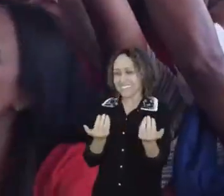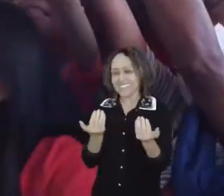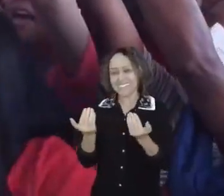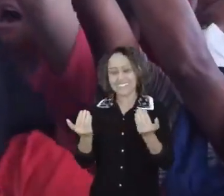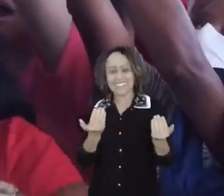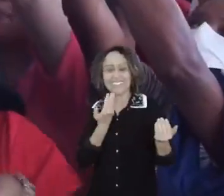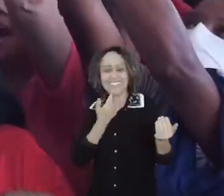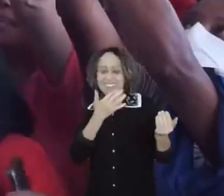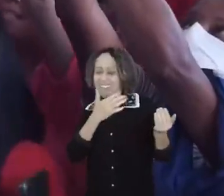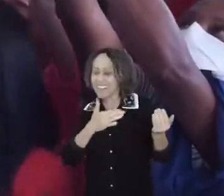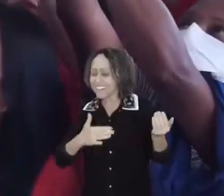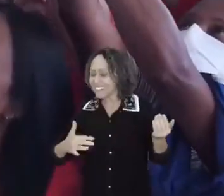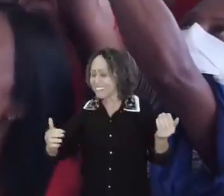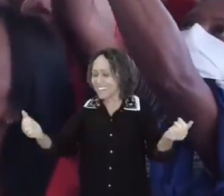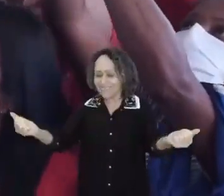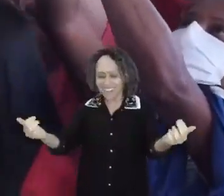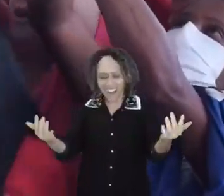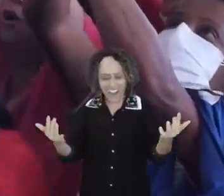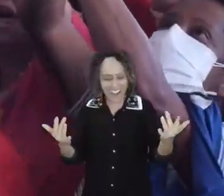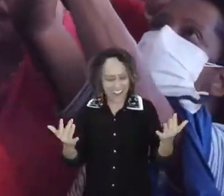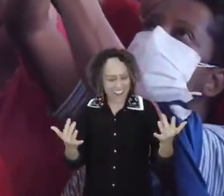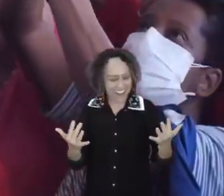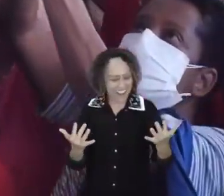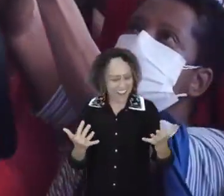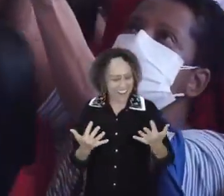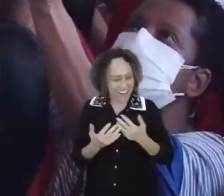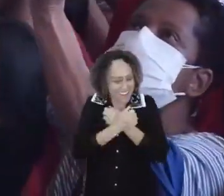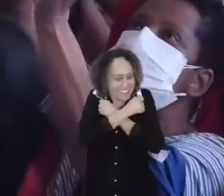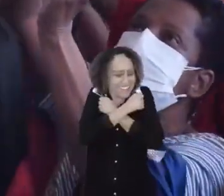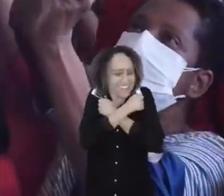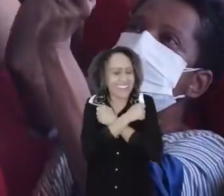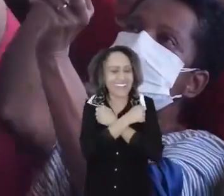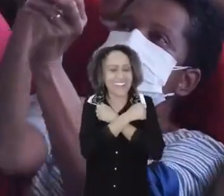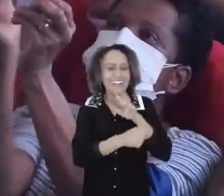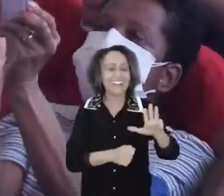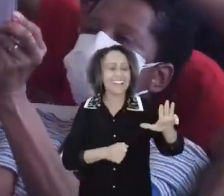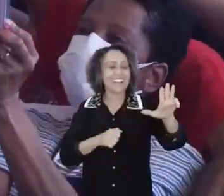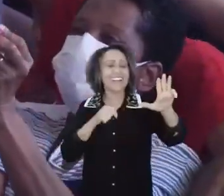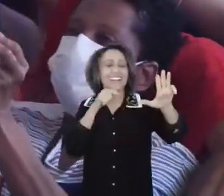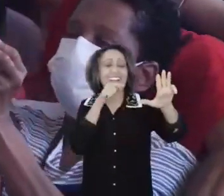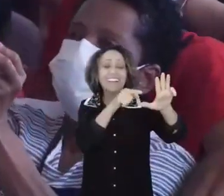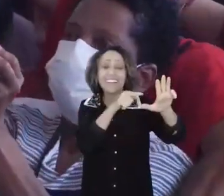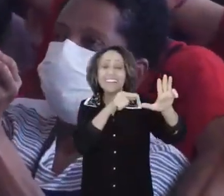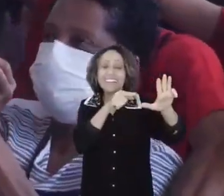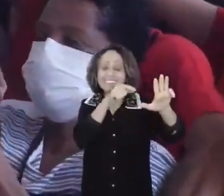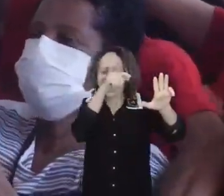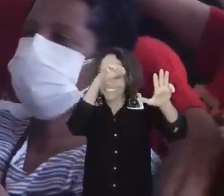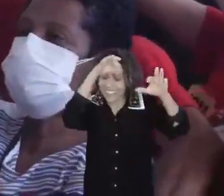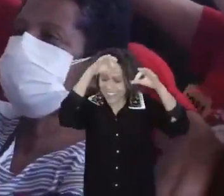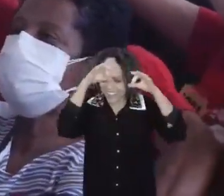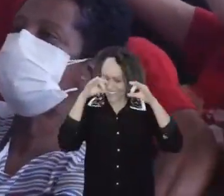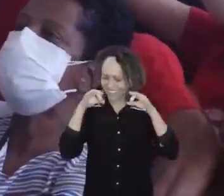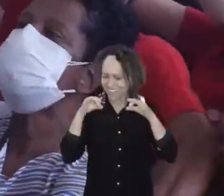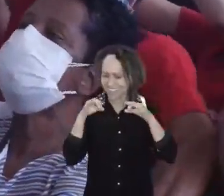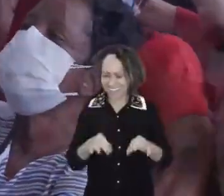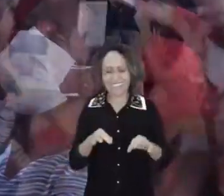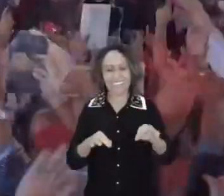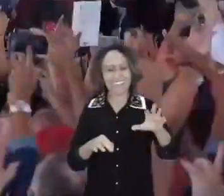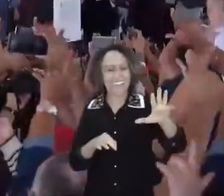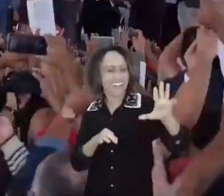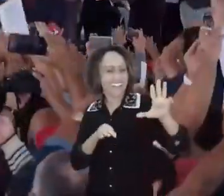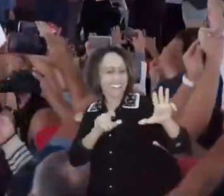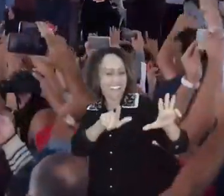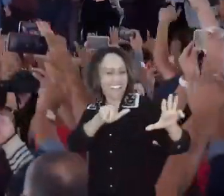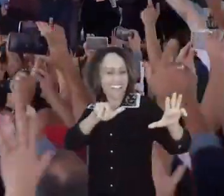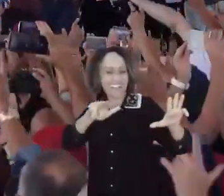se abraçar. Lula lá, com dignidade. Lula lá, o